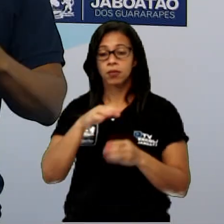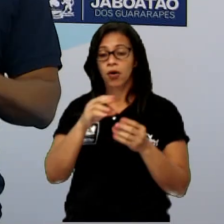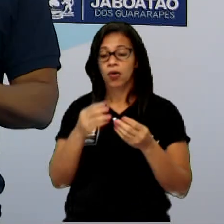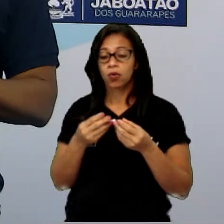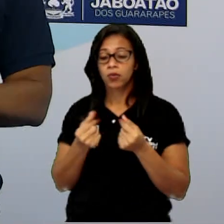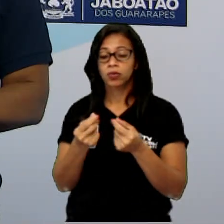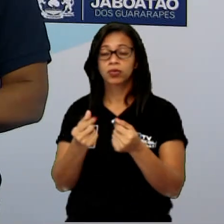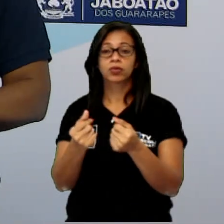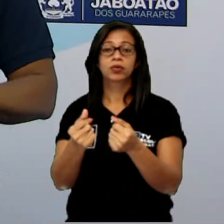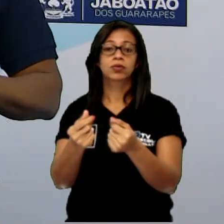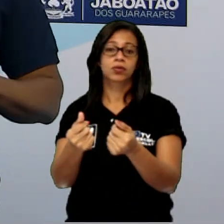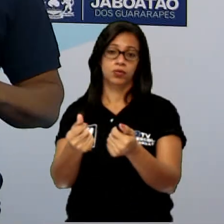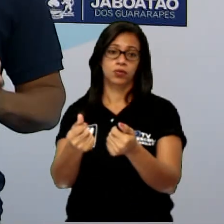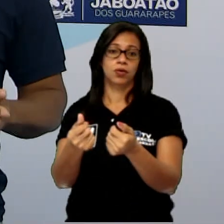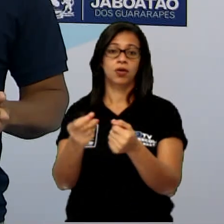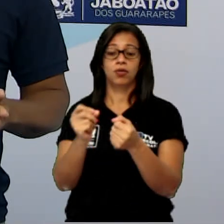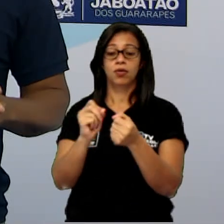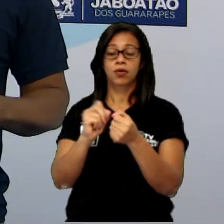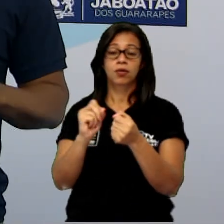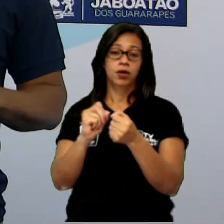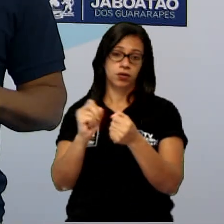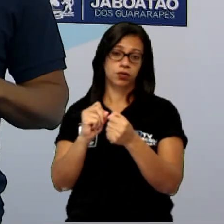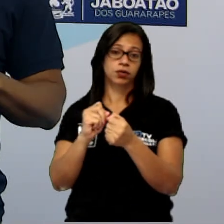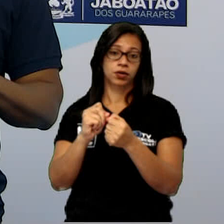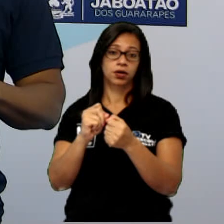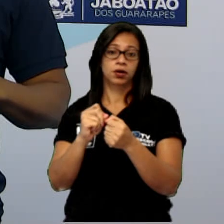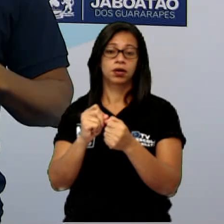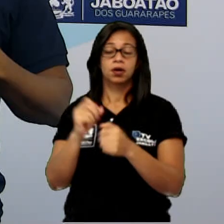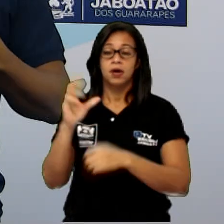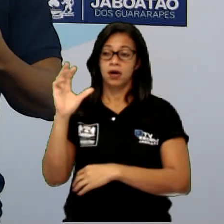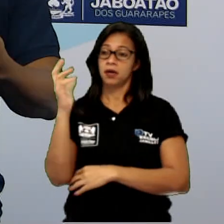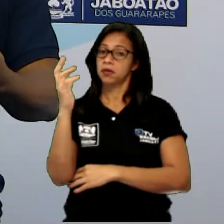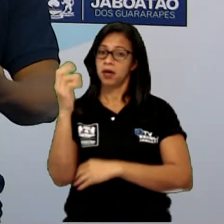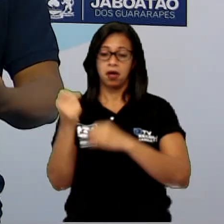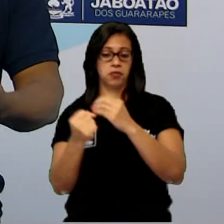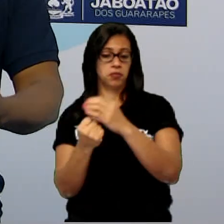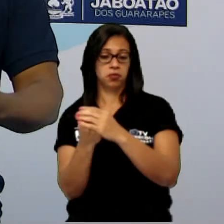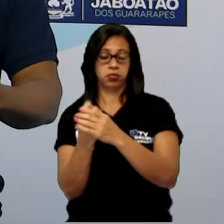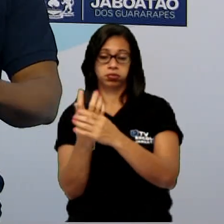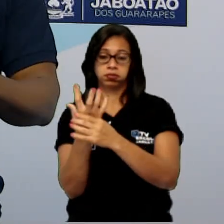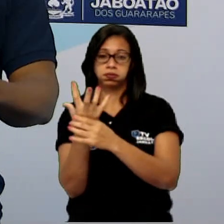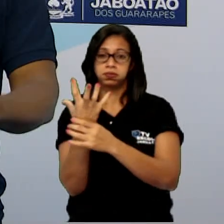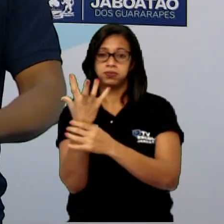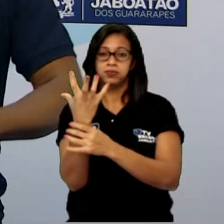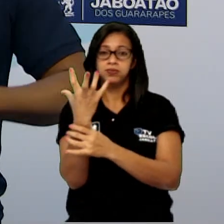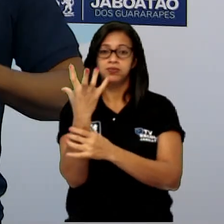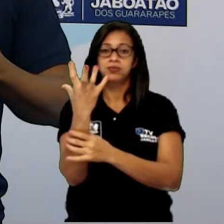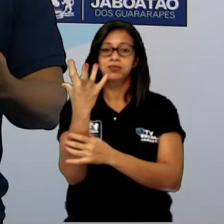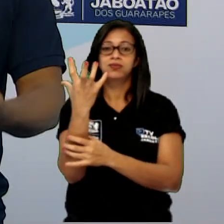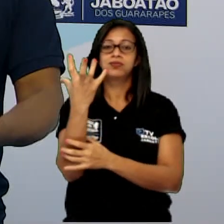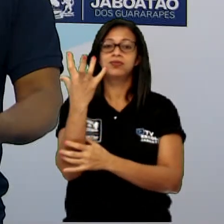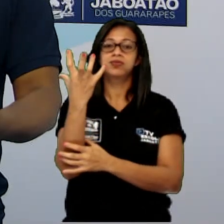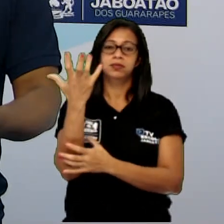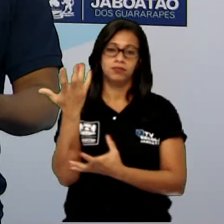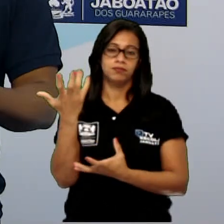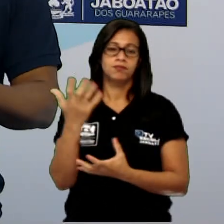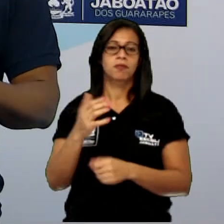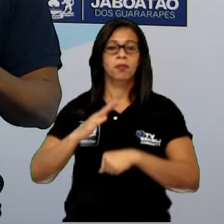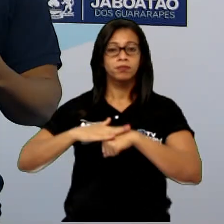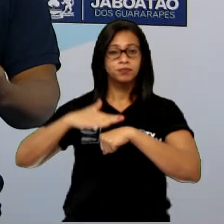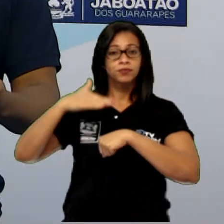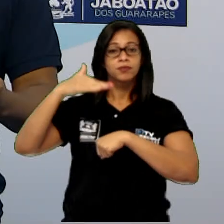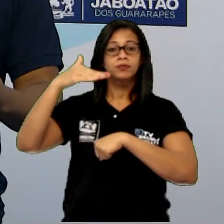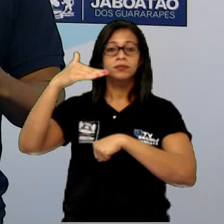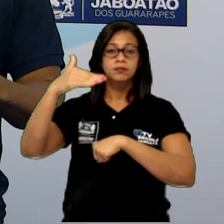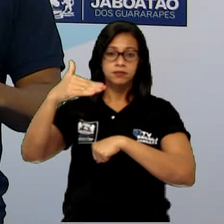sustentar até plantas maiores. Então, a presença do intemperismo, a ação do intemperismo